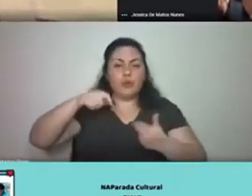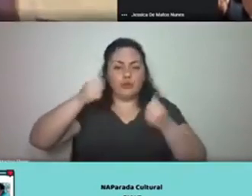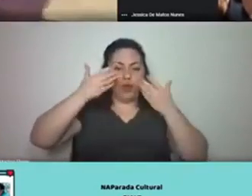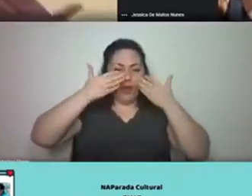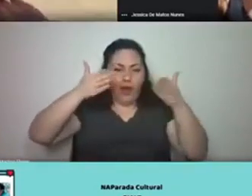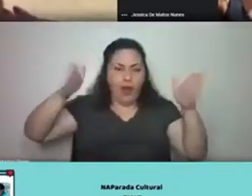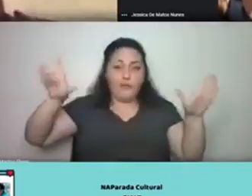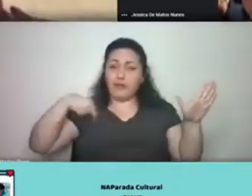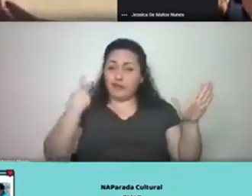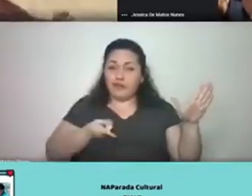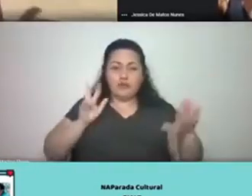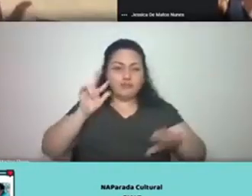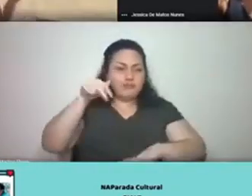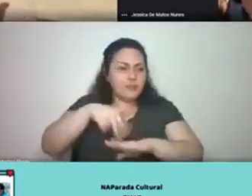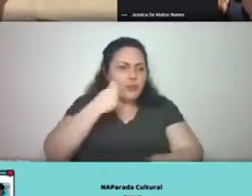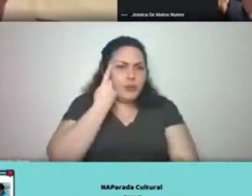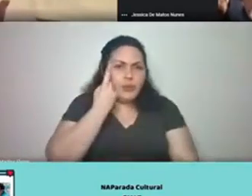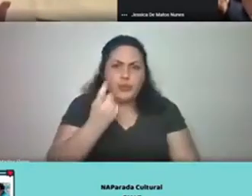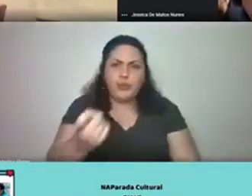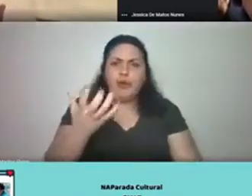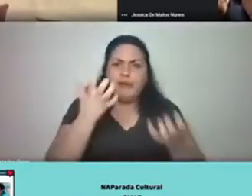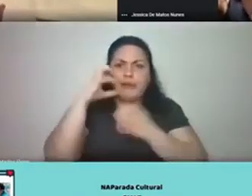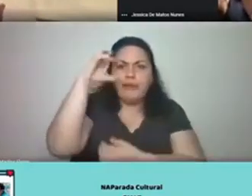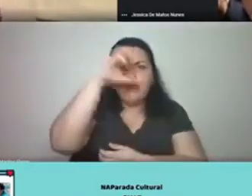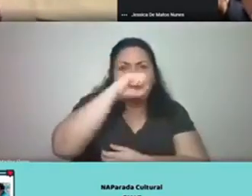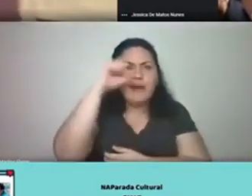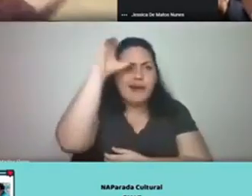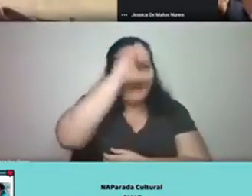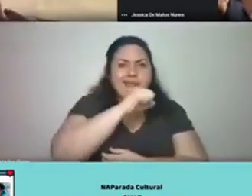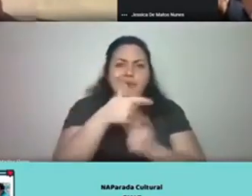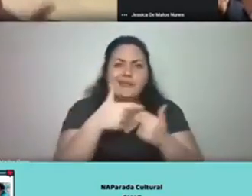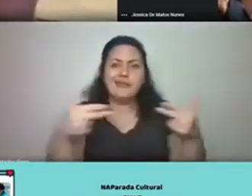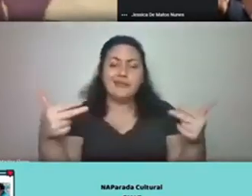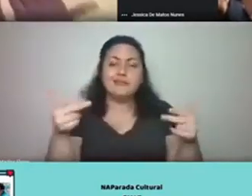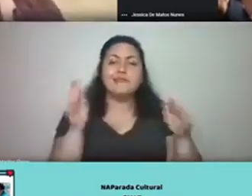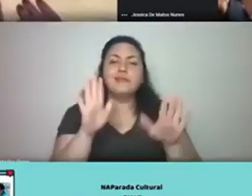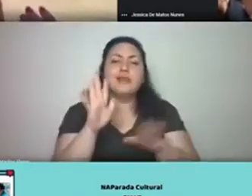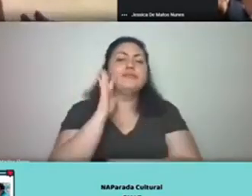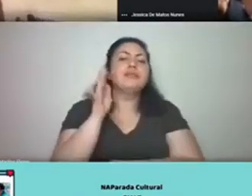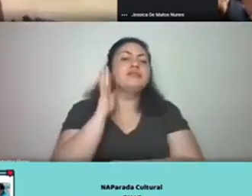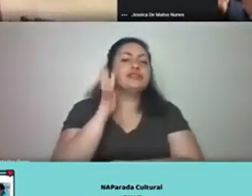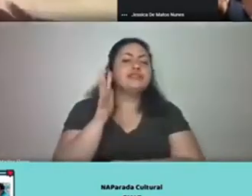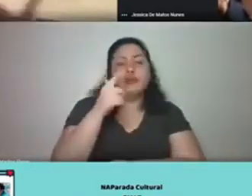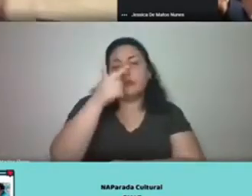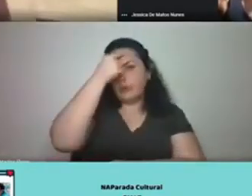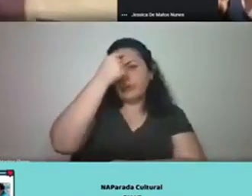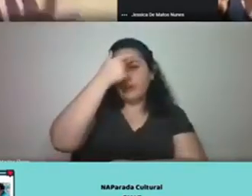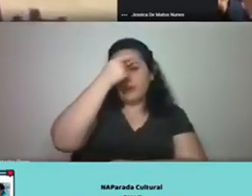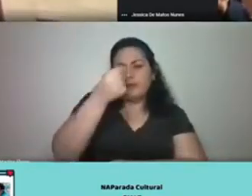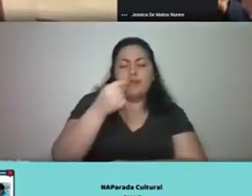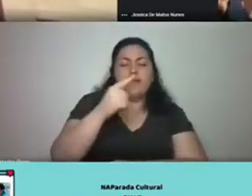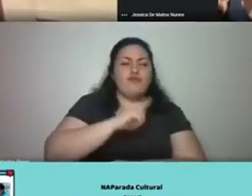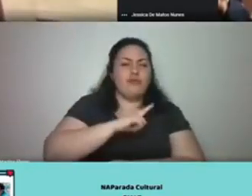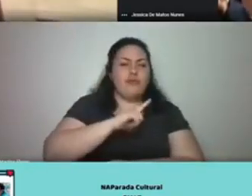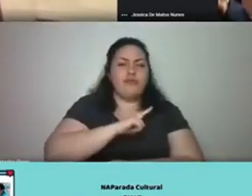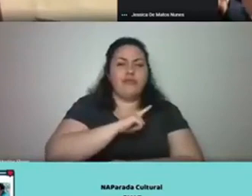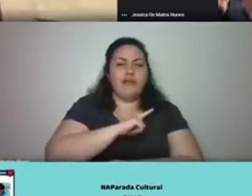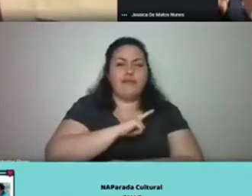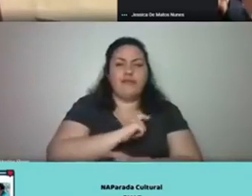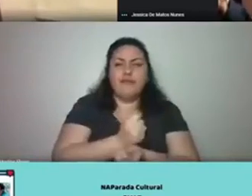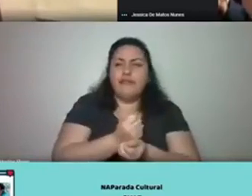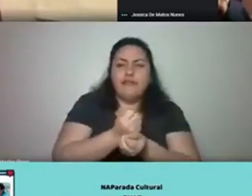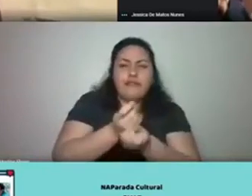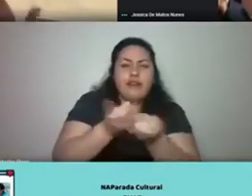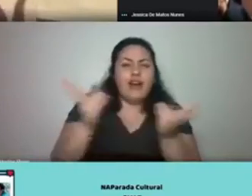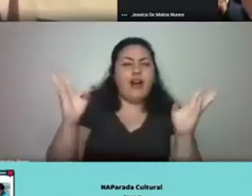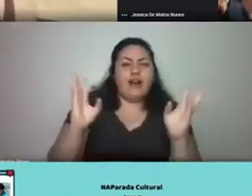né? Super afim. Imagino, então, numa faculdade que traz tantas possibilidades e é tão rica quanto é a